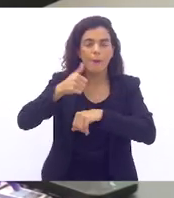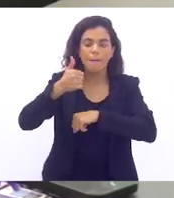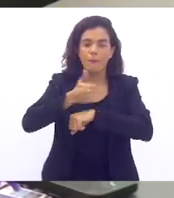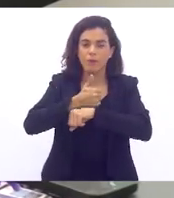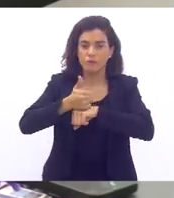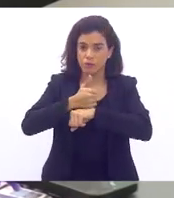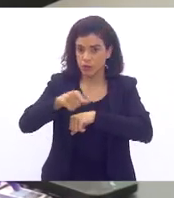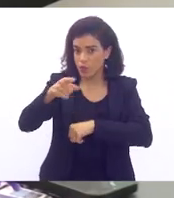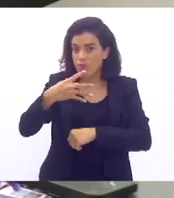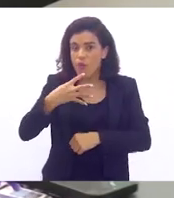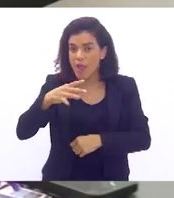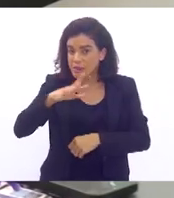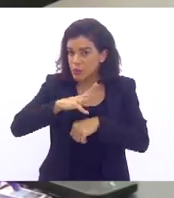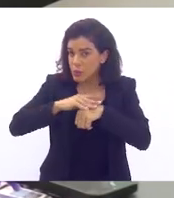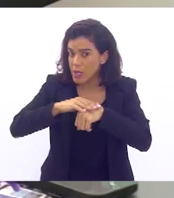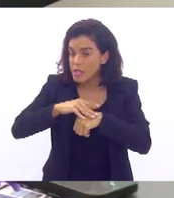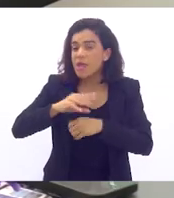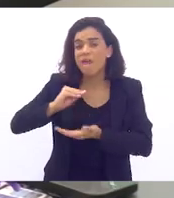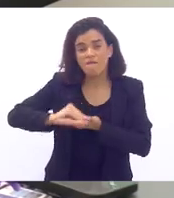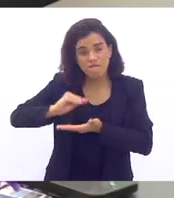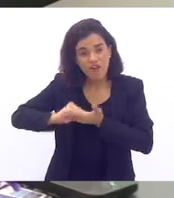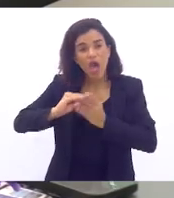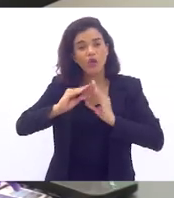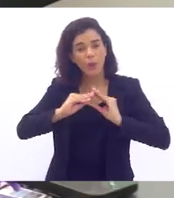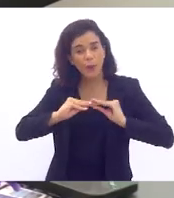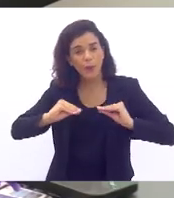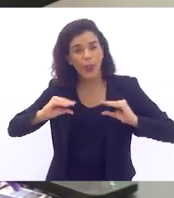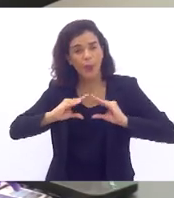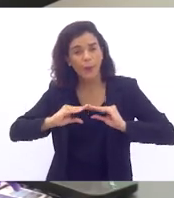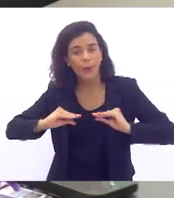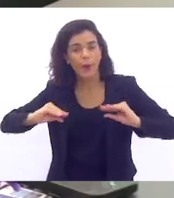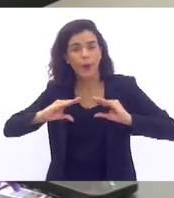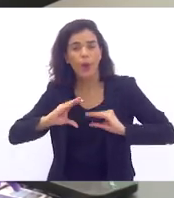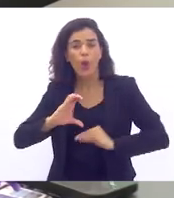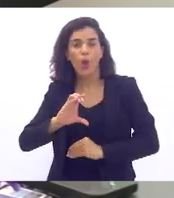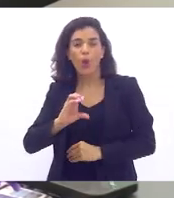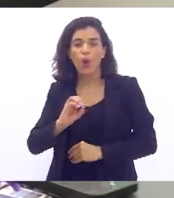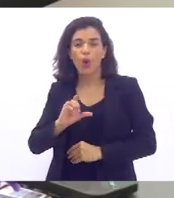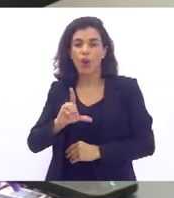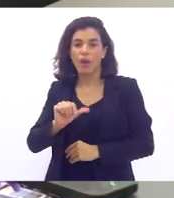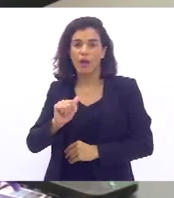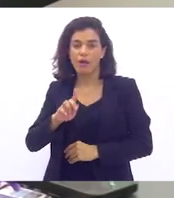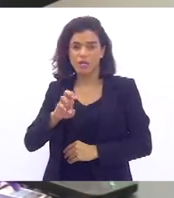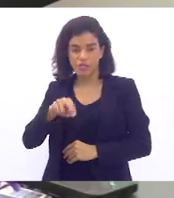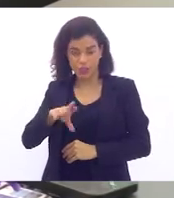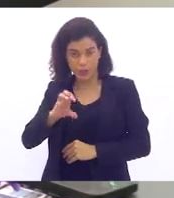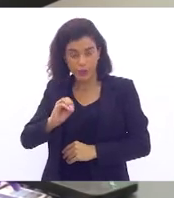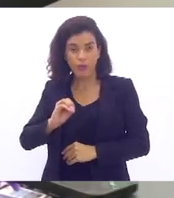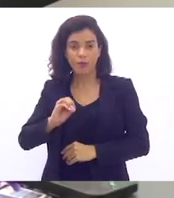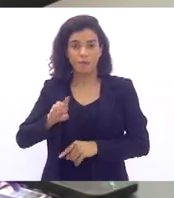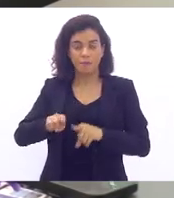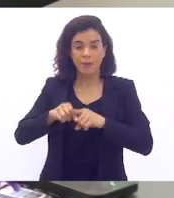sabe como é que é a doença uma doença realmente por falta de colágeno mas que traz aplicações outras diversas desenvolvimento nós estamos muscular